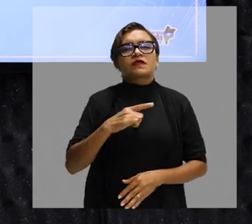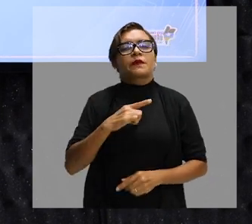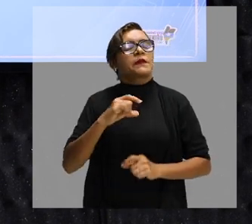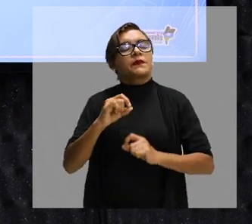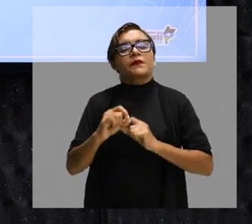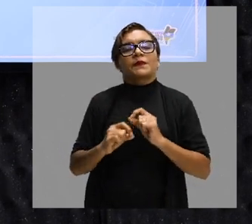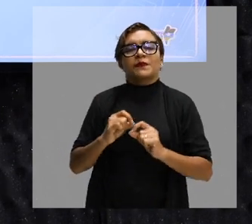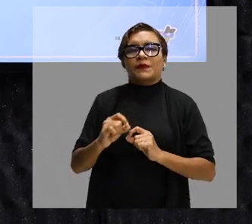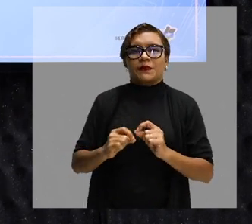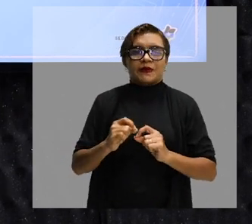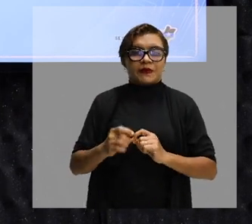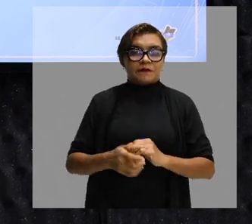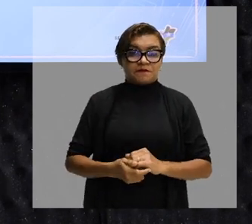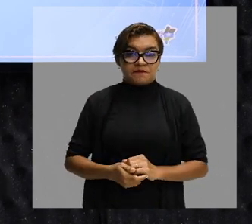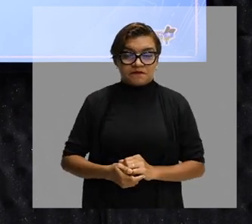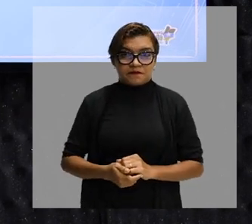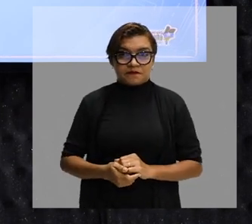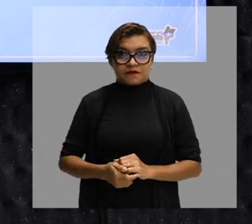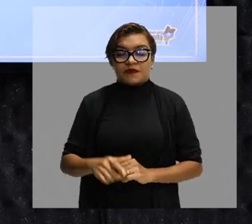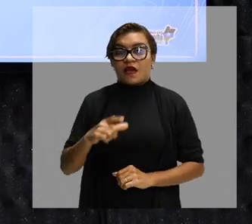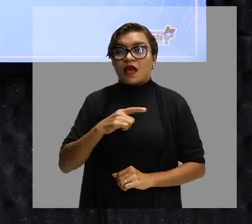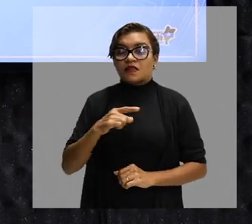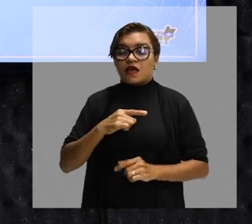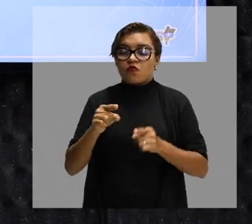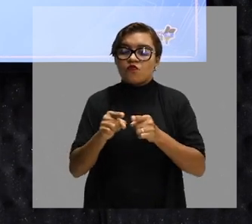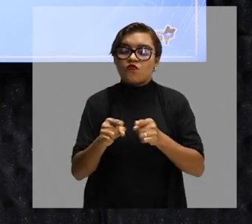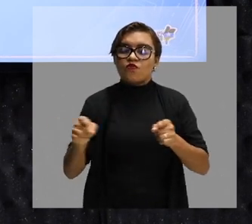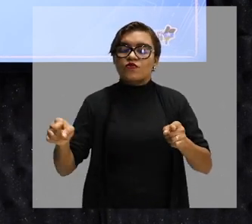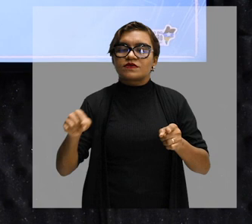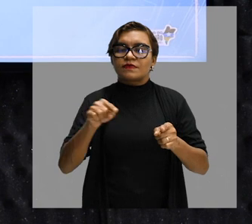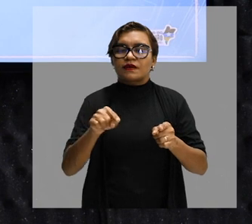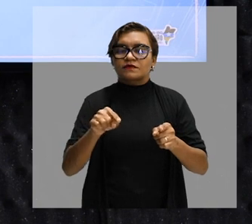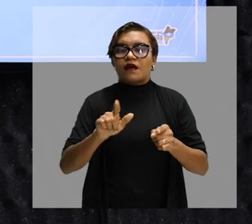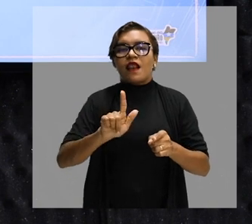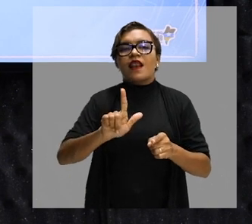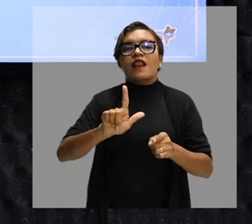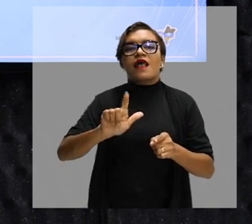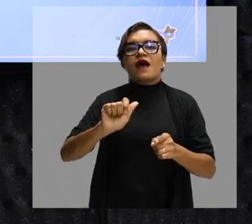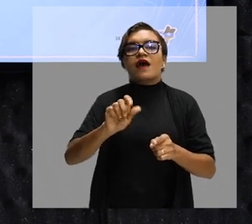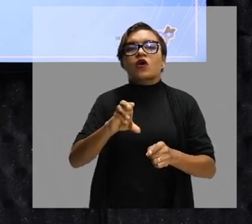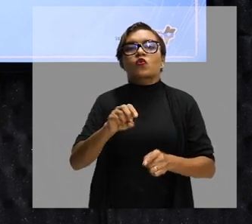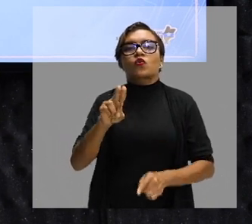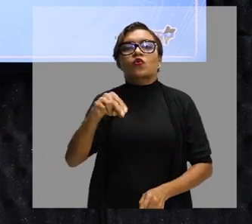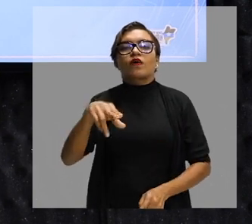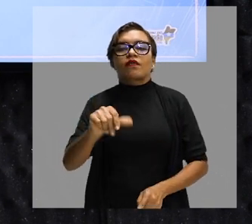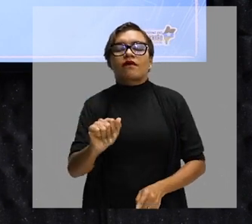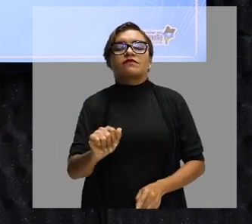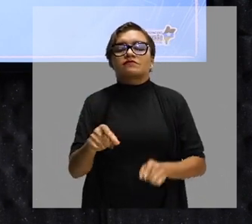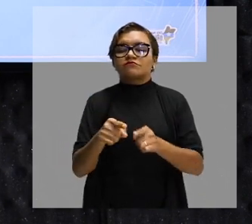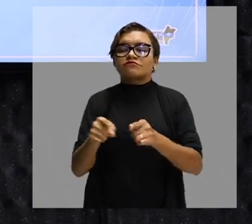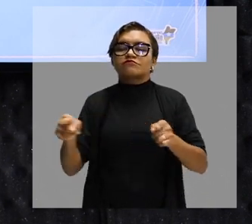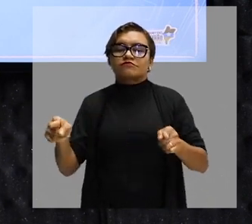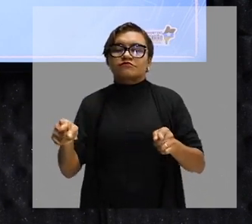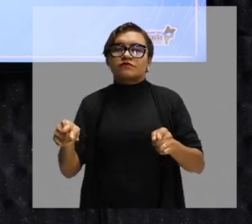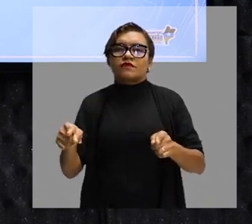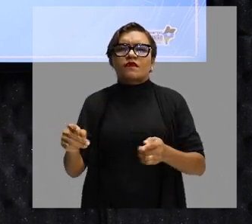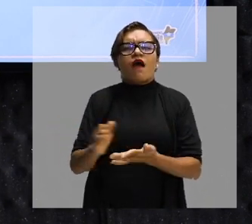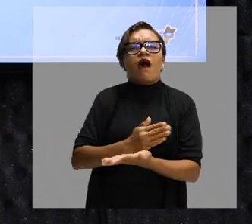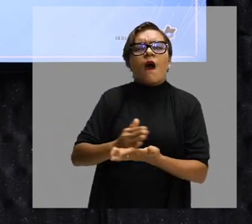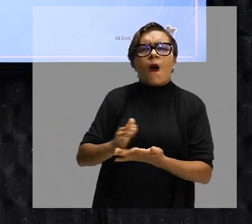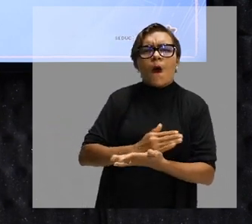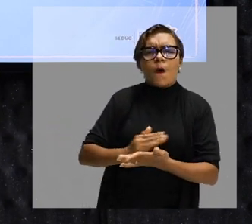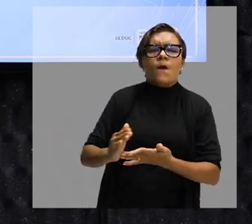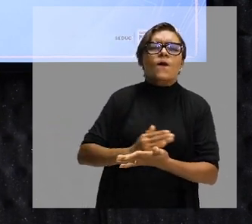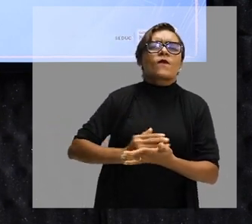aqui uma questão para preencher espaço, que é muito interessante, tá? É um modelo de questão que alguns vestibulares estão